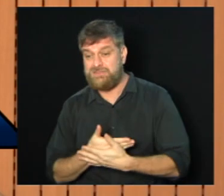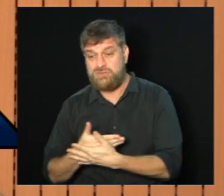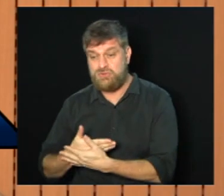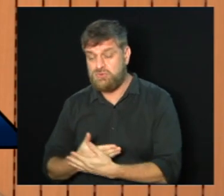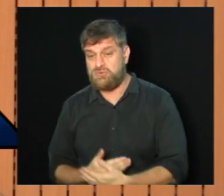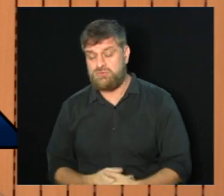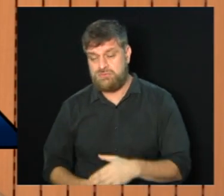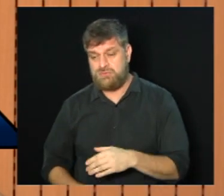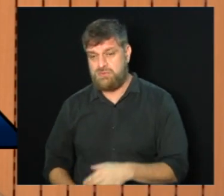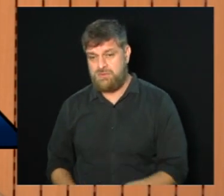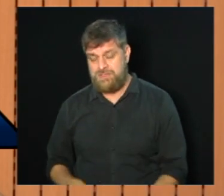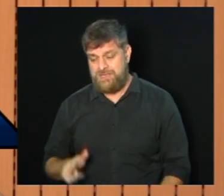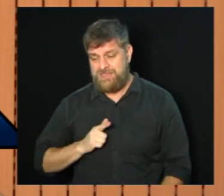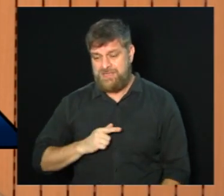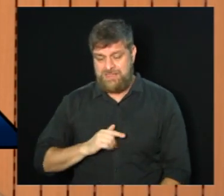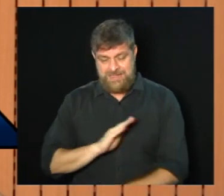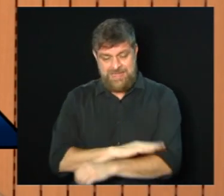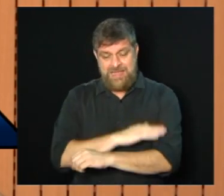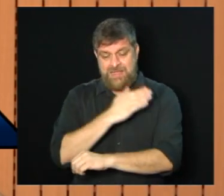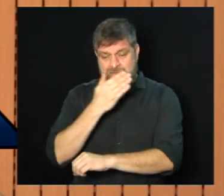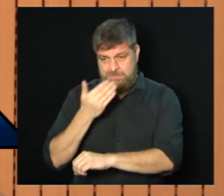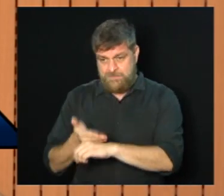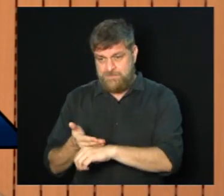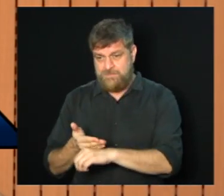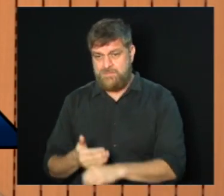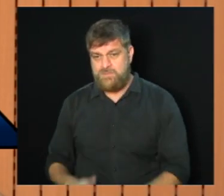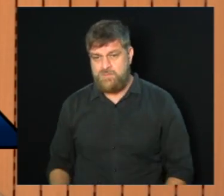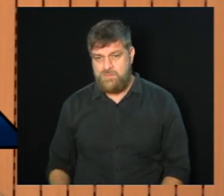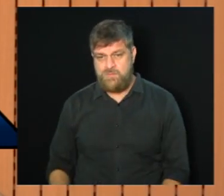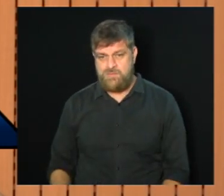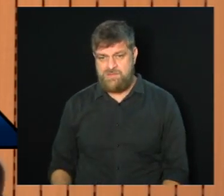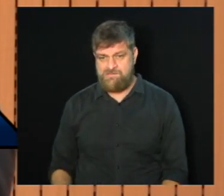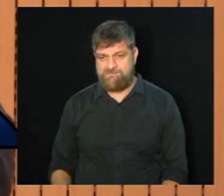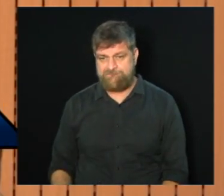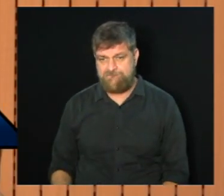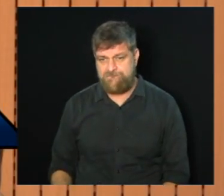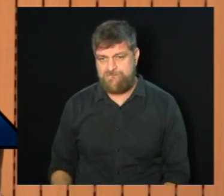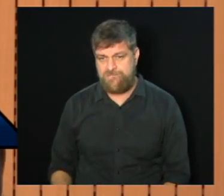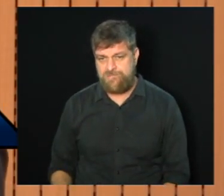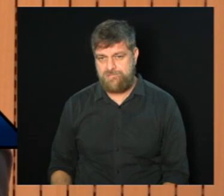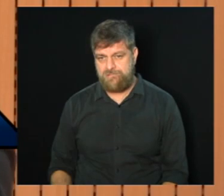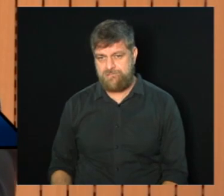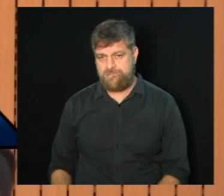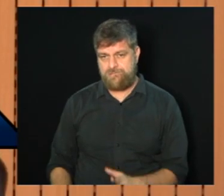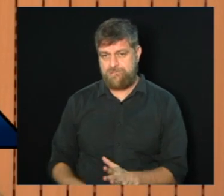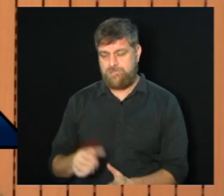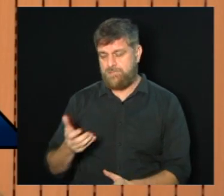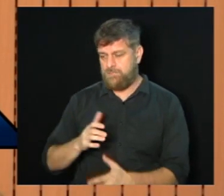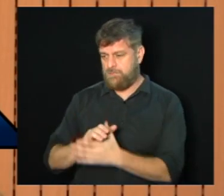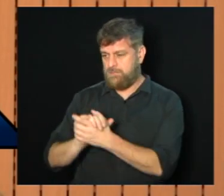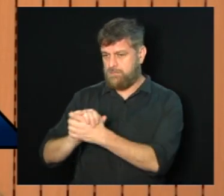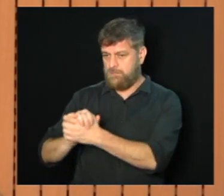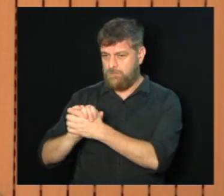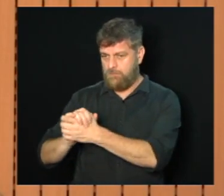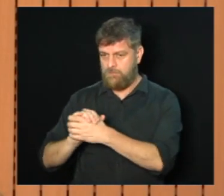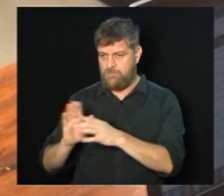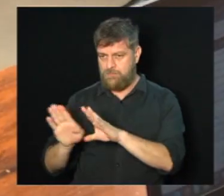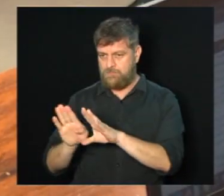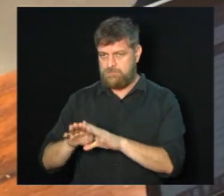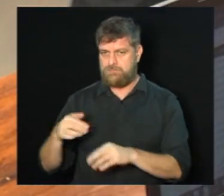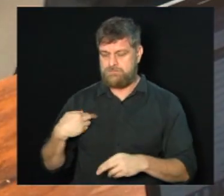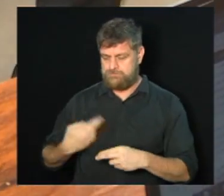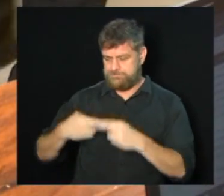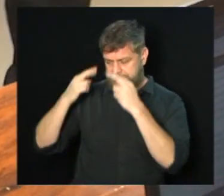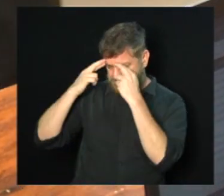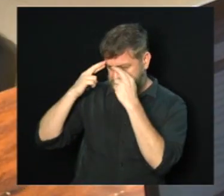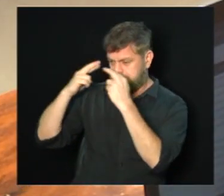realmente que tenham esse atendimento no período integral. Na parte do vereador. Claro. Primeiro, cumprimentá-lo e registrar aqui o nosso